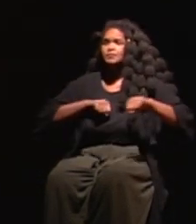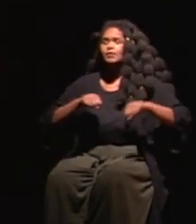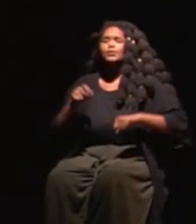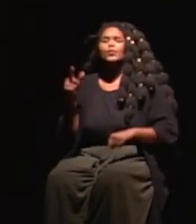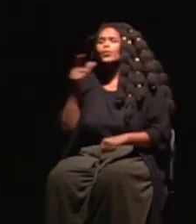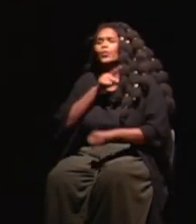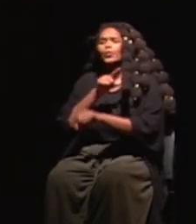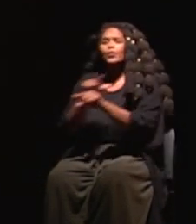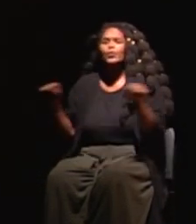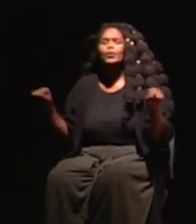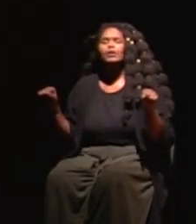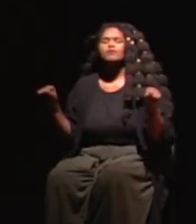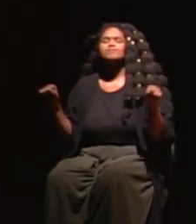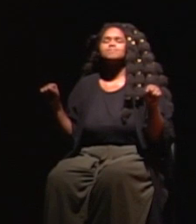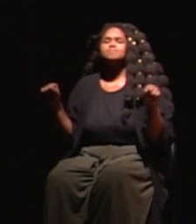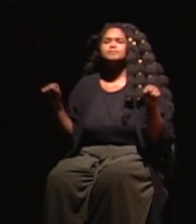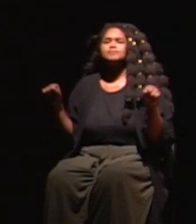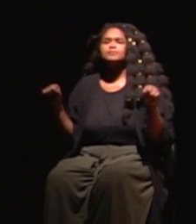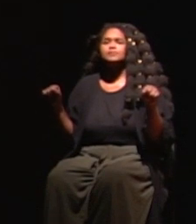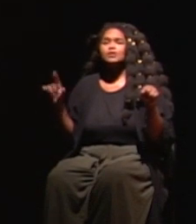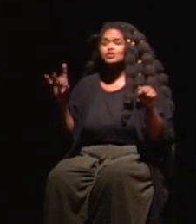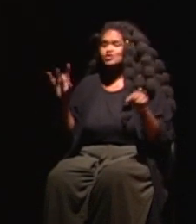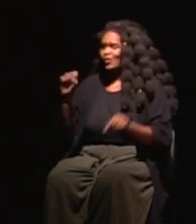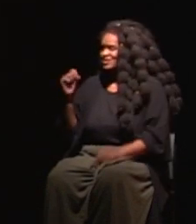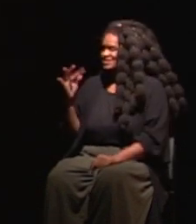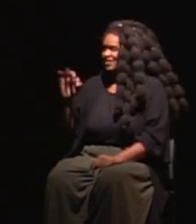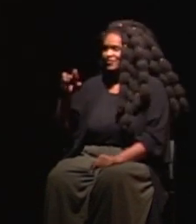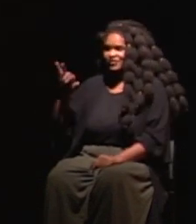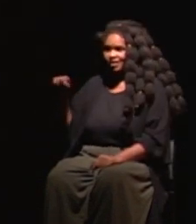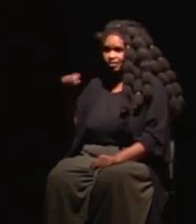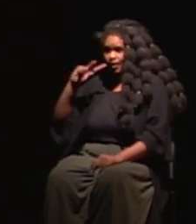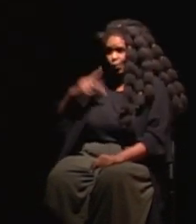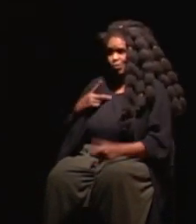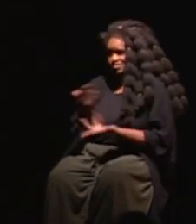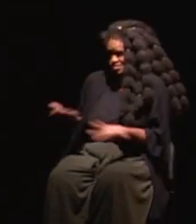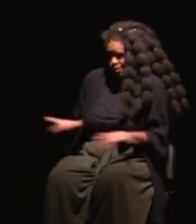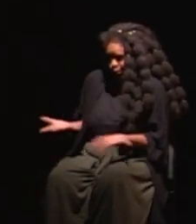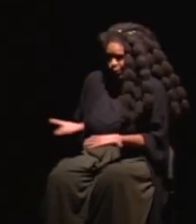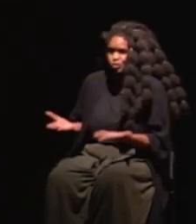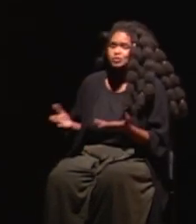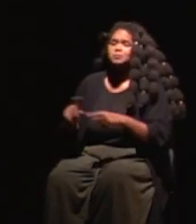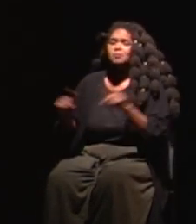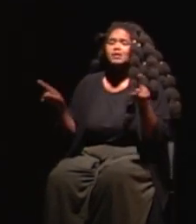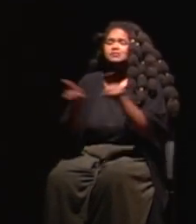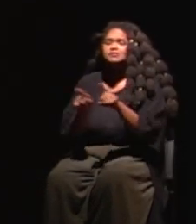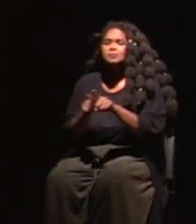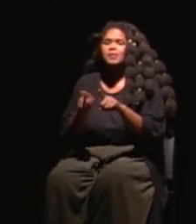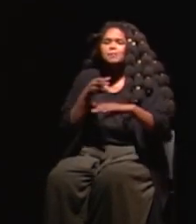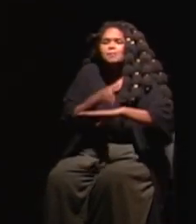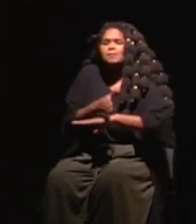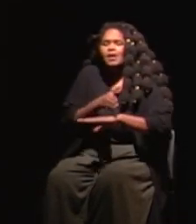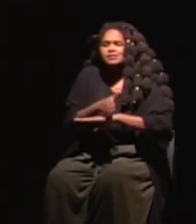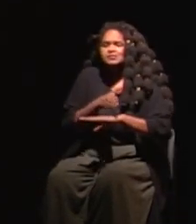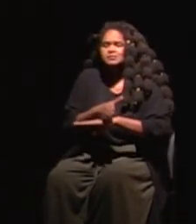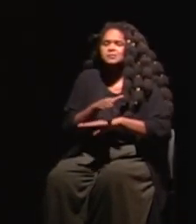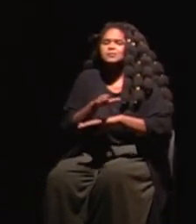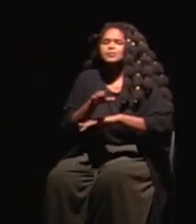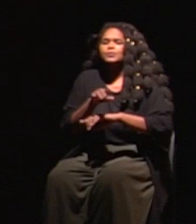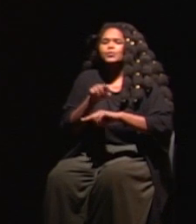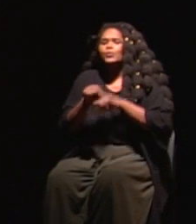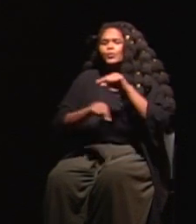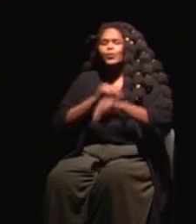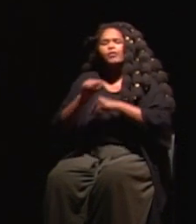né, consiga não somente que Stefania seja vista hoje, mas que ela agora entre um pouco no circuito, né, na corrente